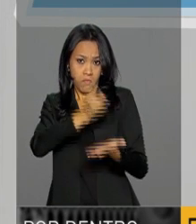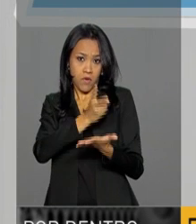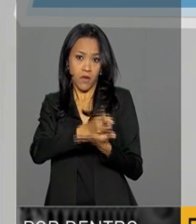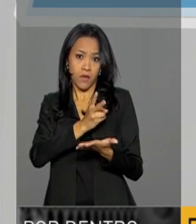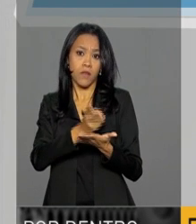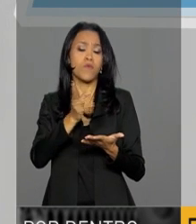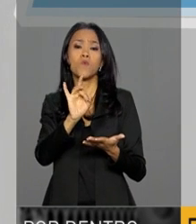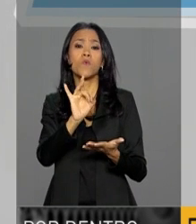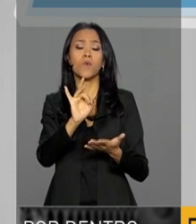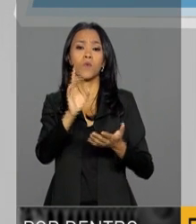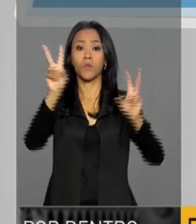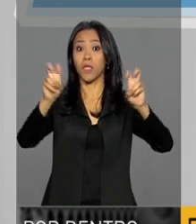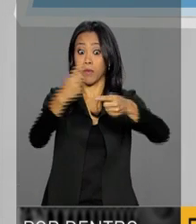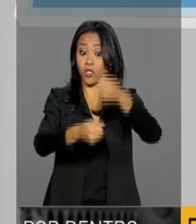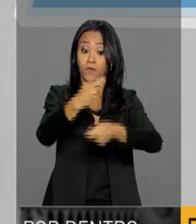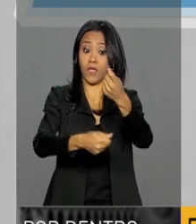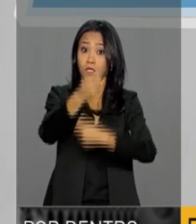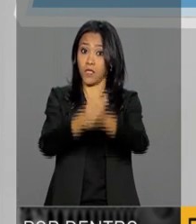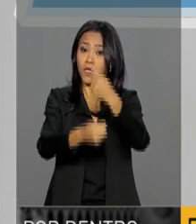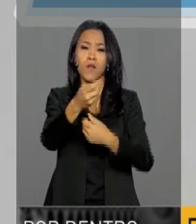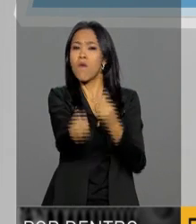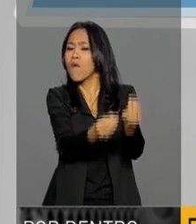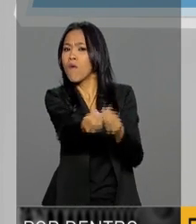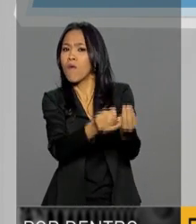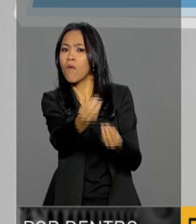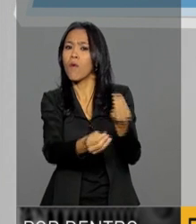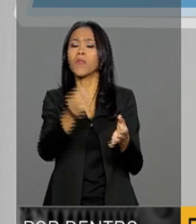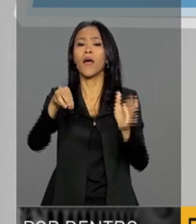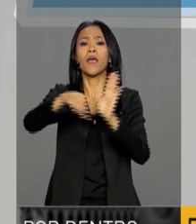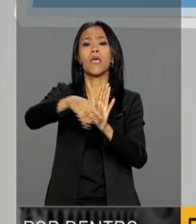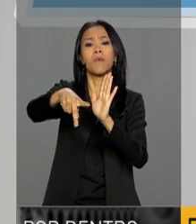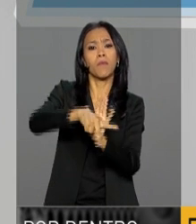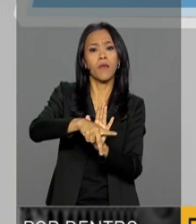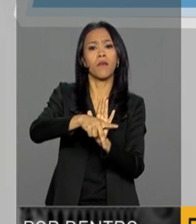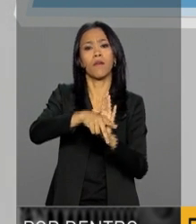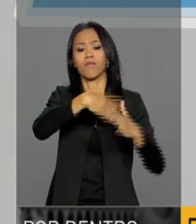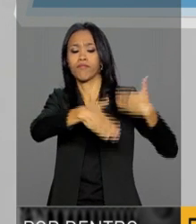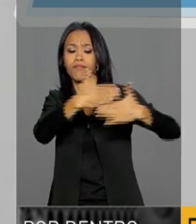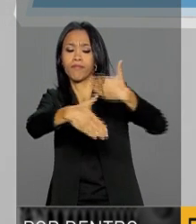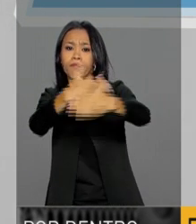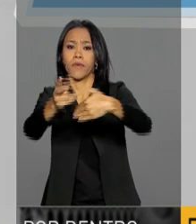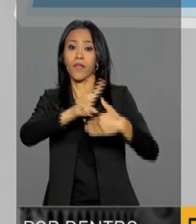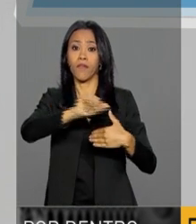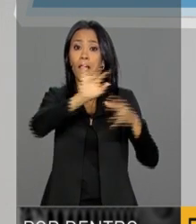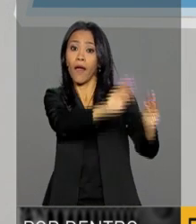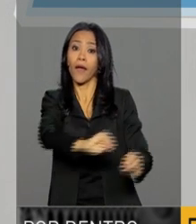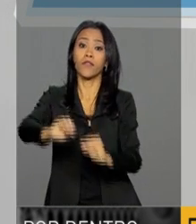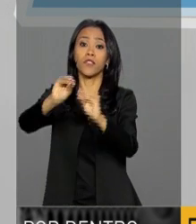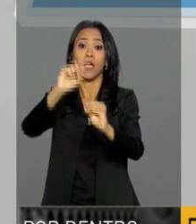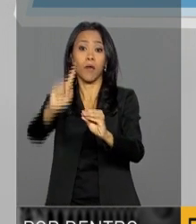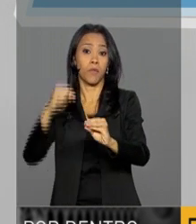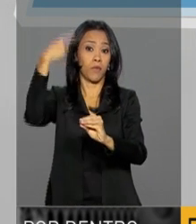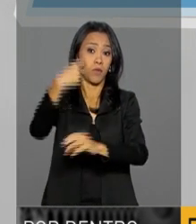eu gostaria de perguntar como está a tramitação da mp medida provisória que vai adiar para o ano que vem